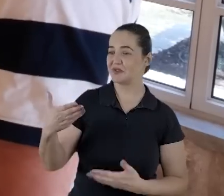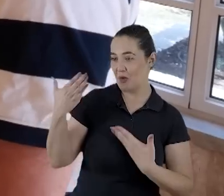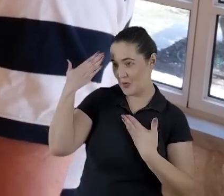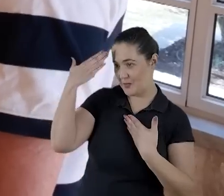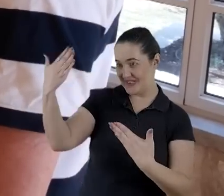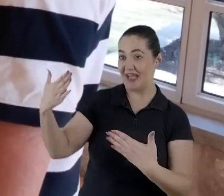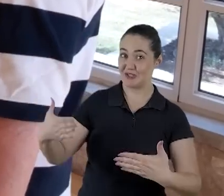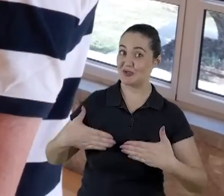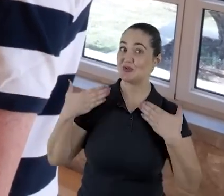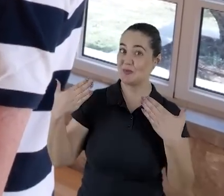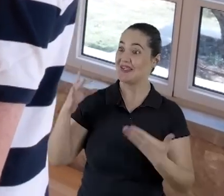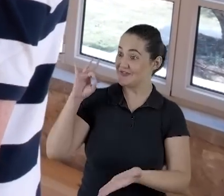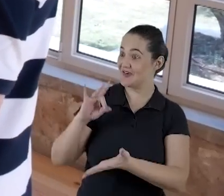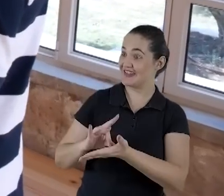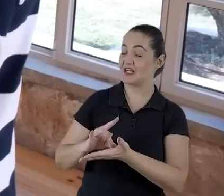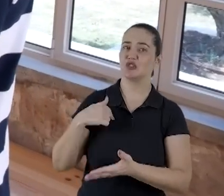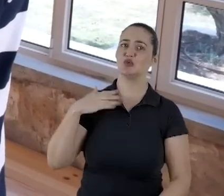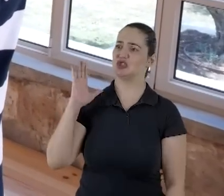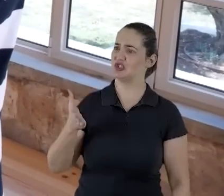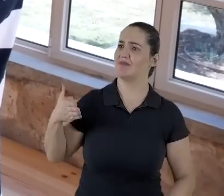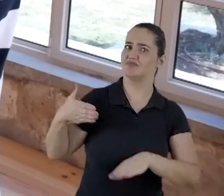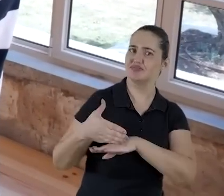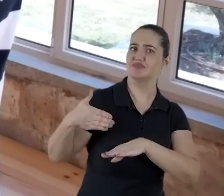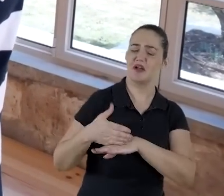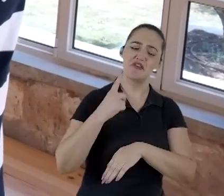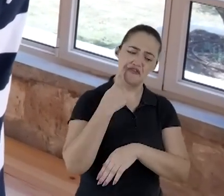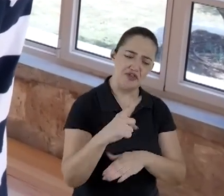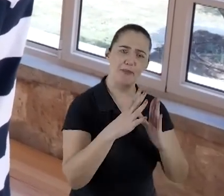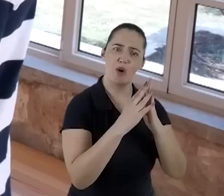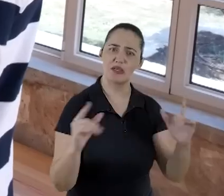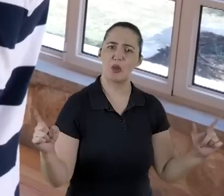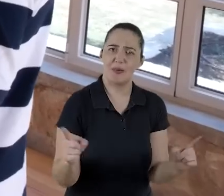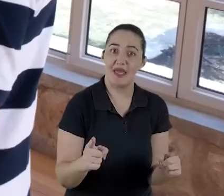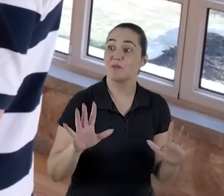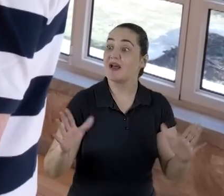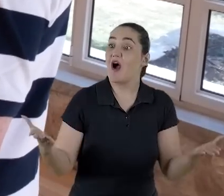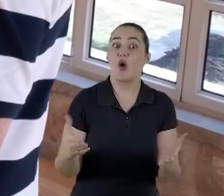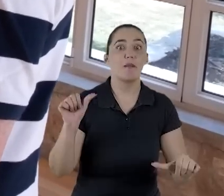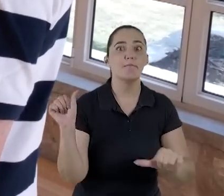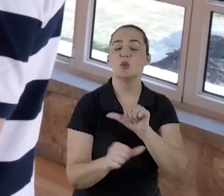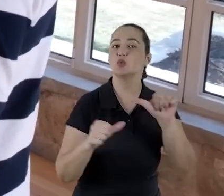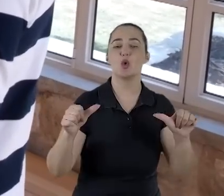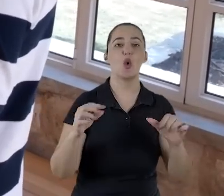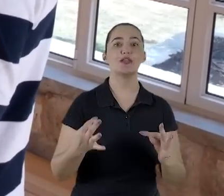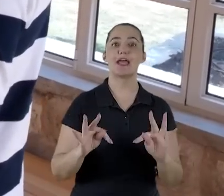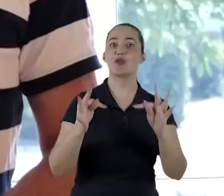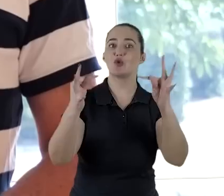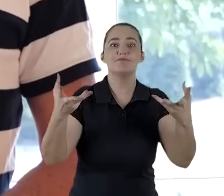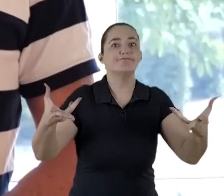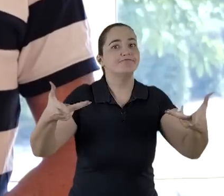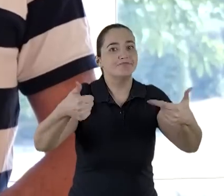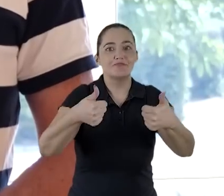Ariel, obrigado pela surpresa, que realmente, olha, eu já várias vezes vim aqui, vi a maquete, não desse jeito, eles mudaram muito, ficou